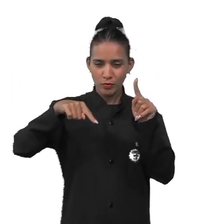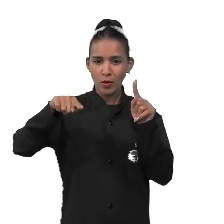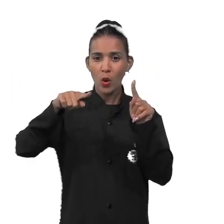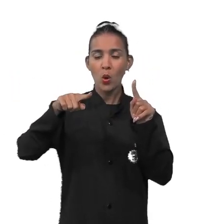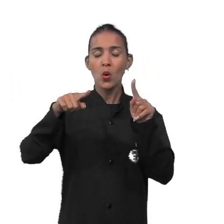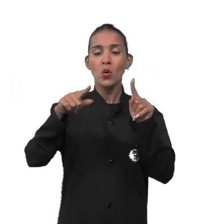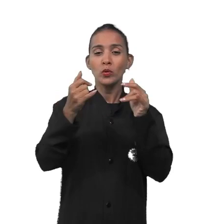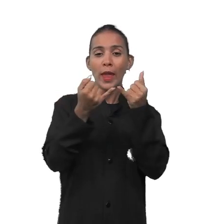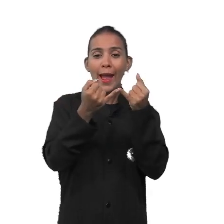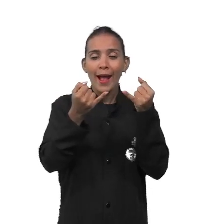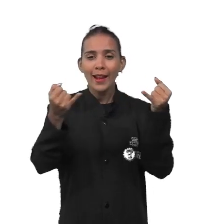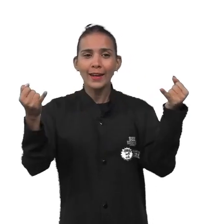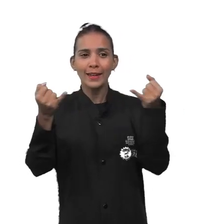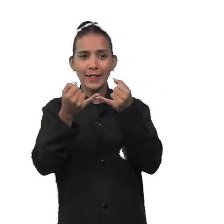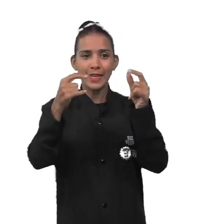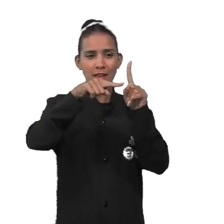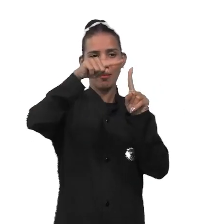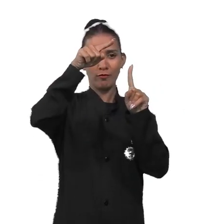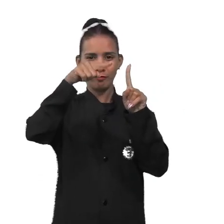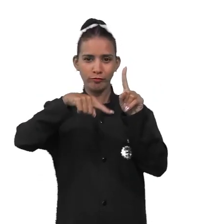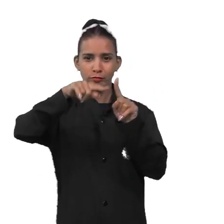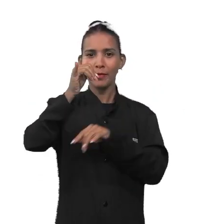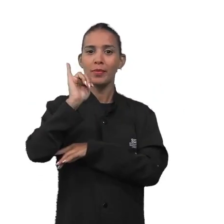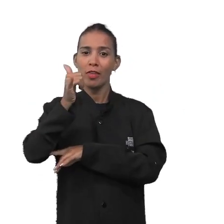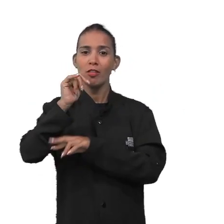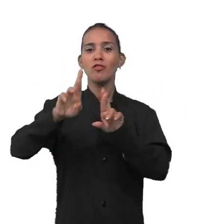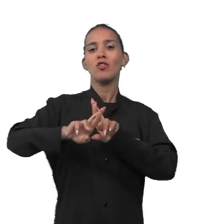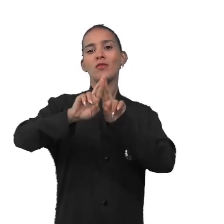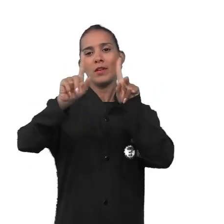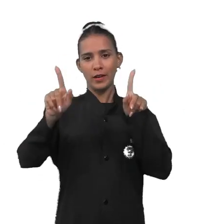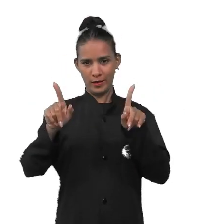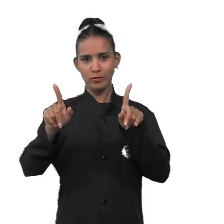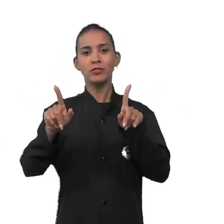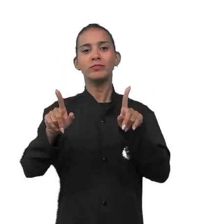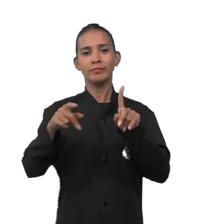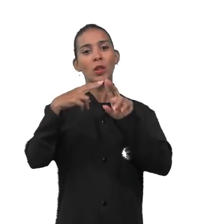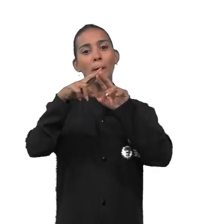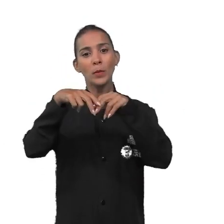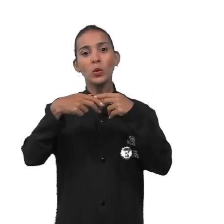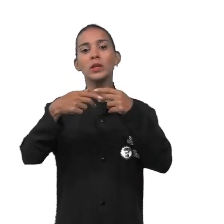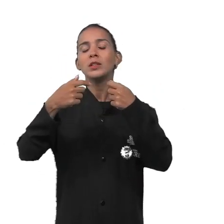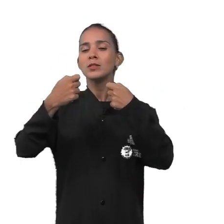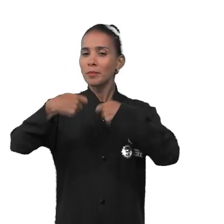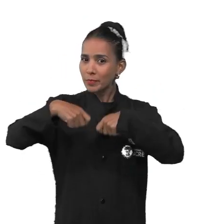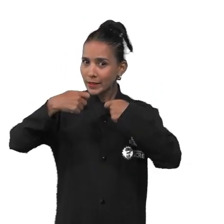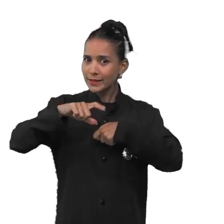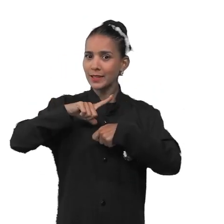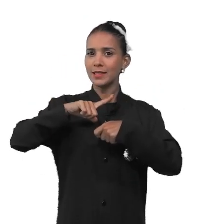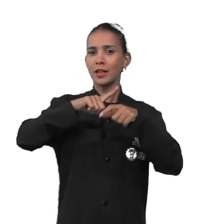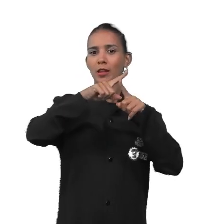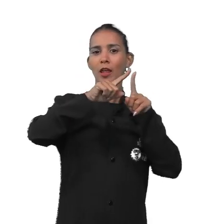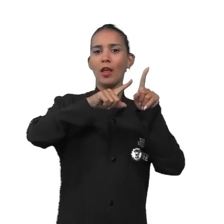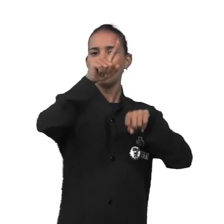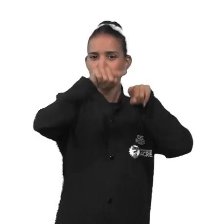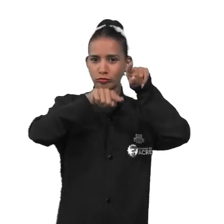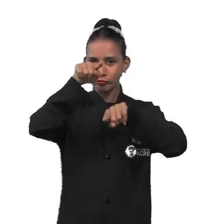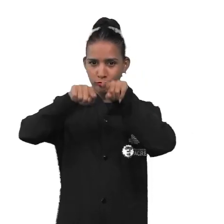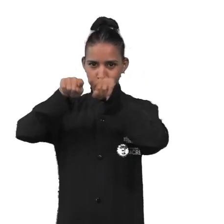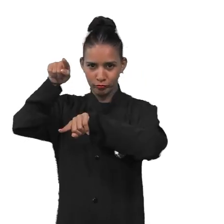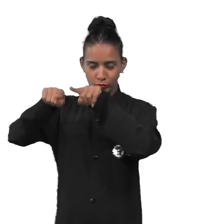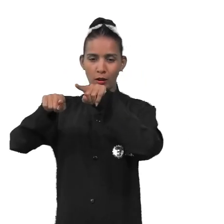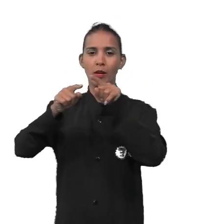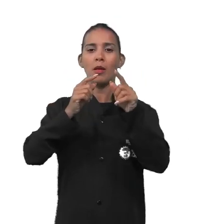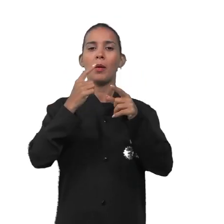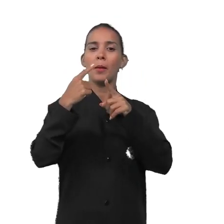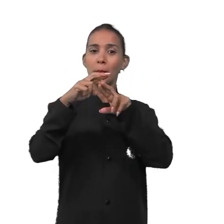positivo no negativo, positivo no negativo e positivo no negativo. Então, eu tenho polos